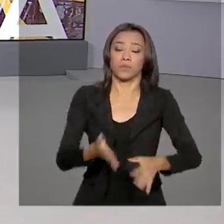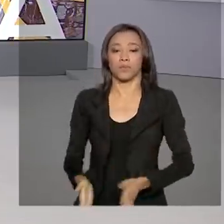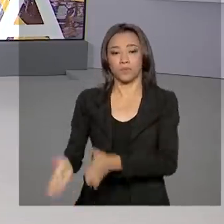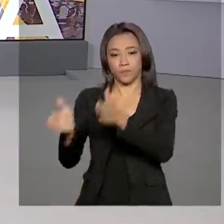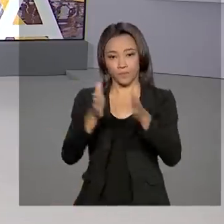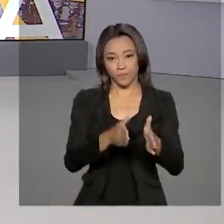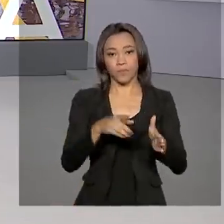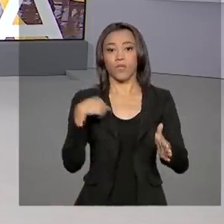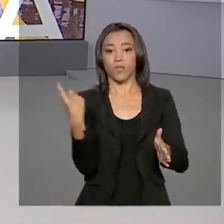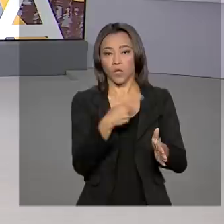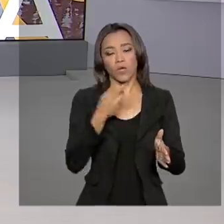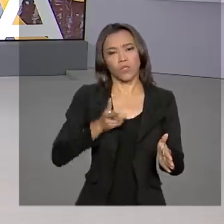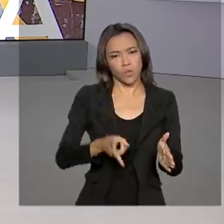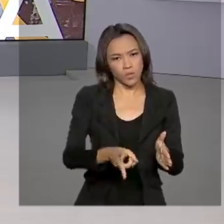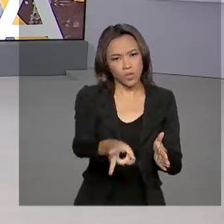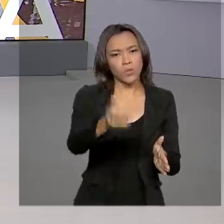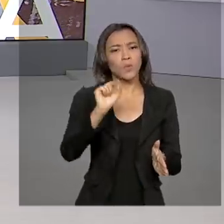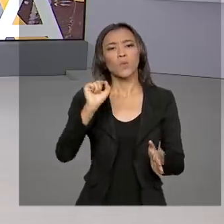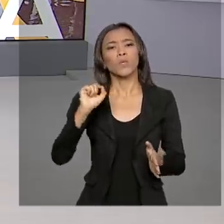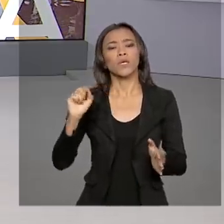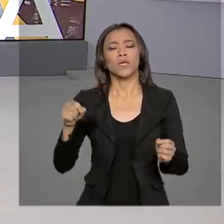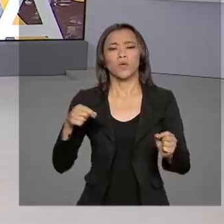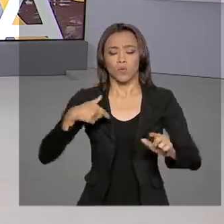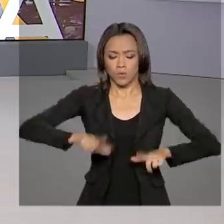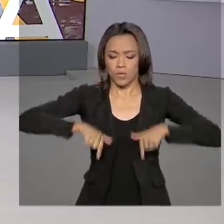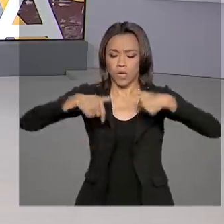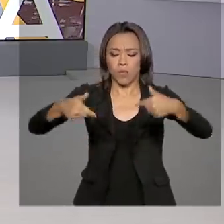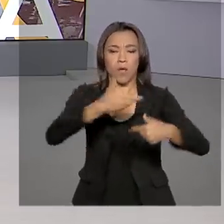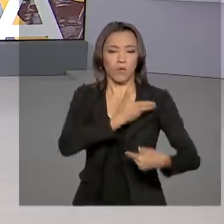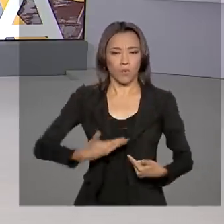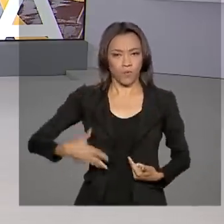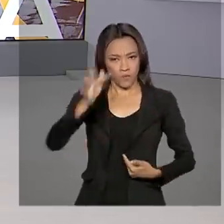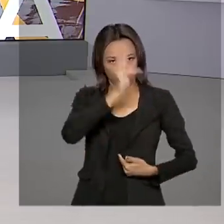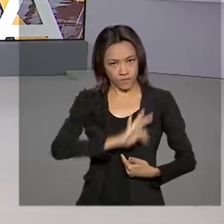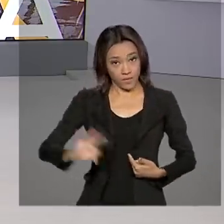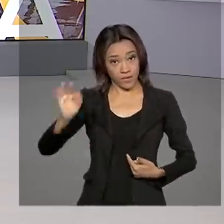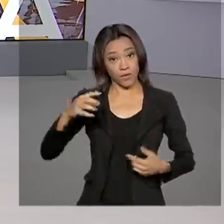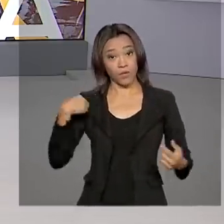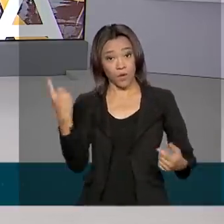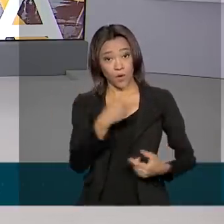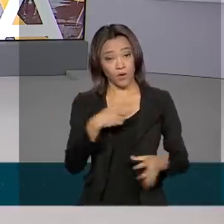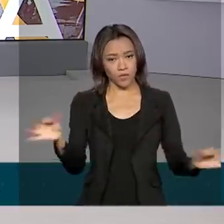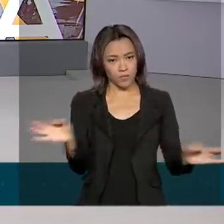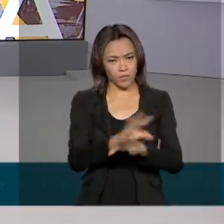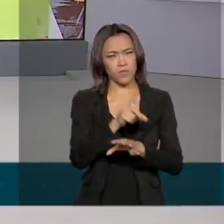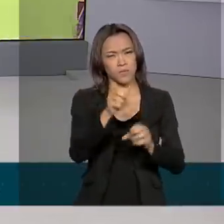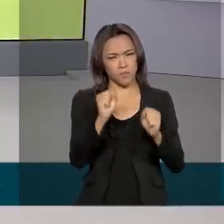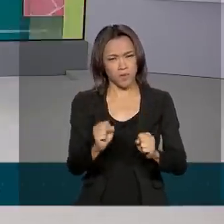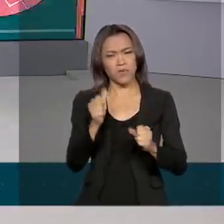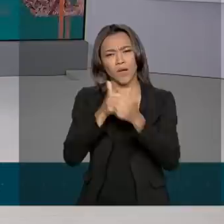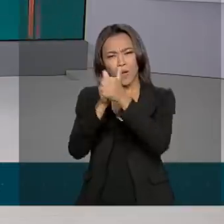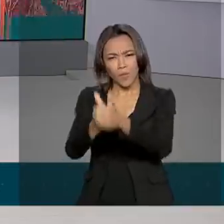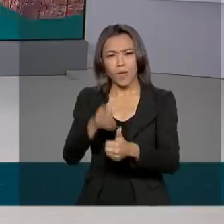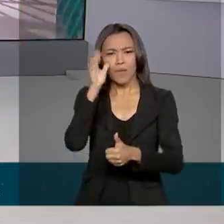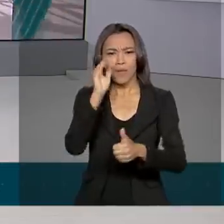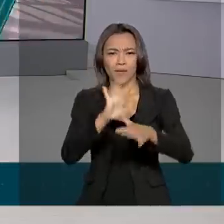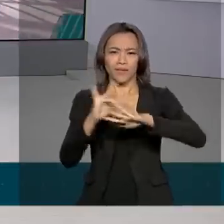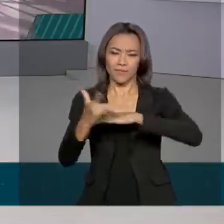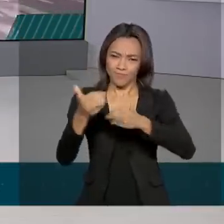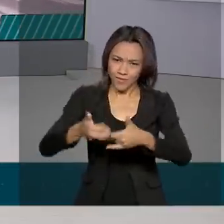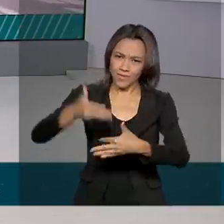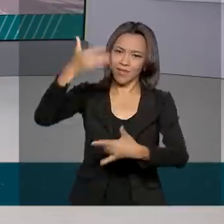gente segue acompanhando aqui todas as ações do governo federal. A gente fica por aqui, você pode nos acompanhar também pelas redes